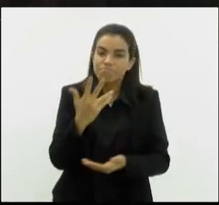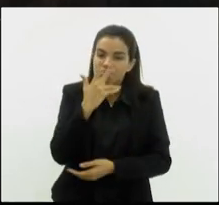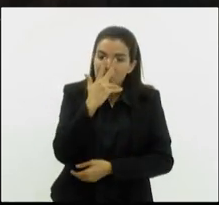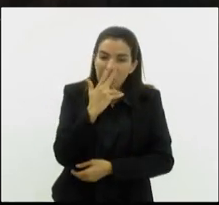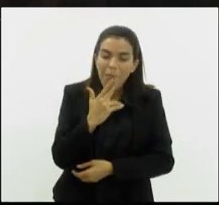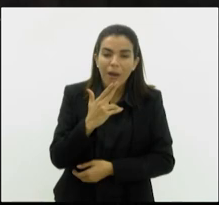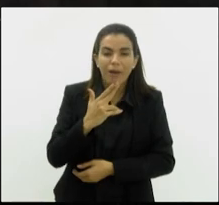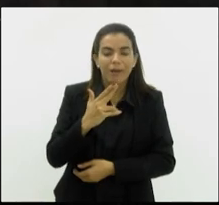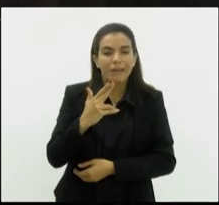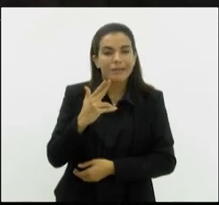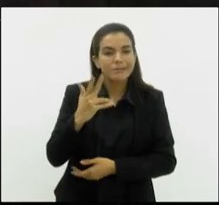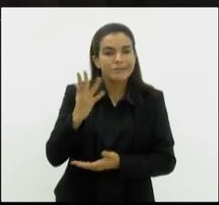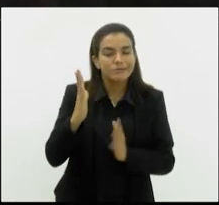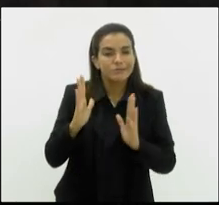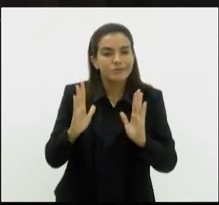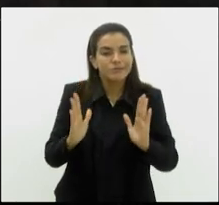caindo